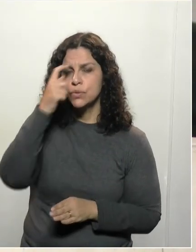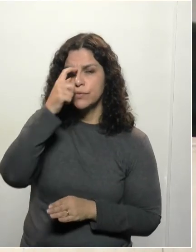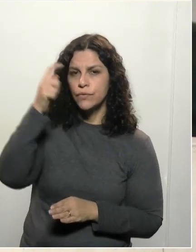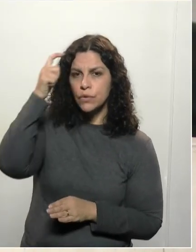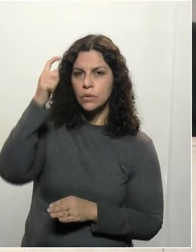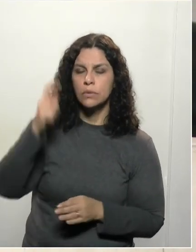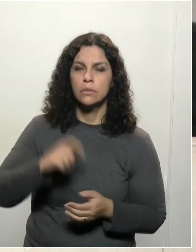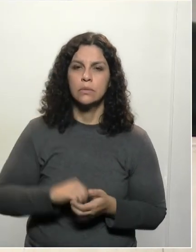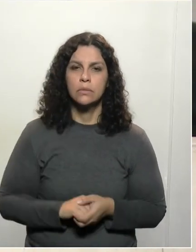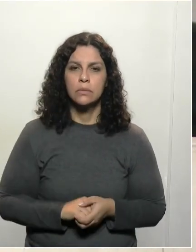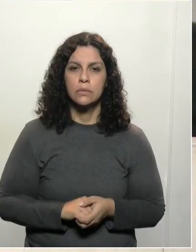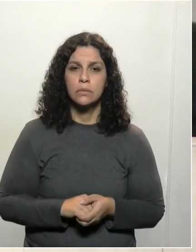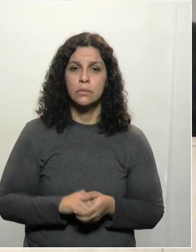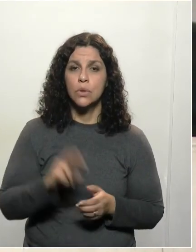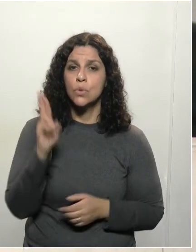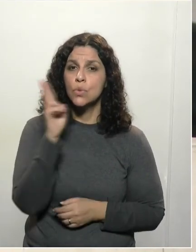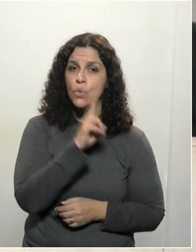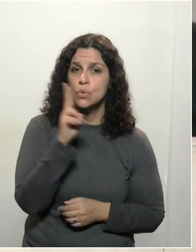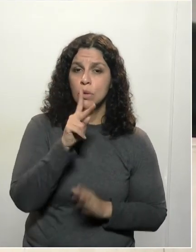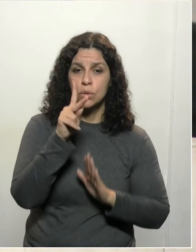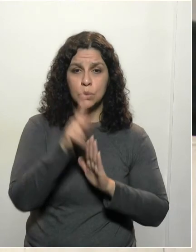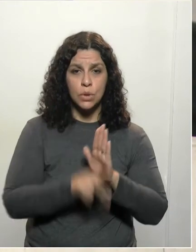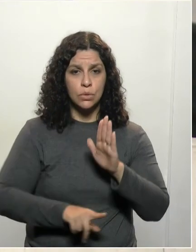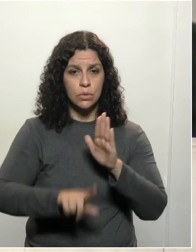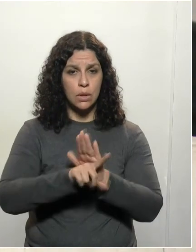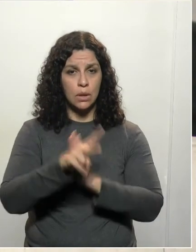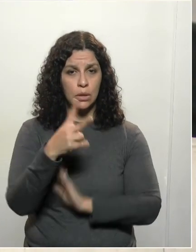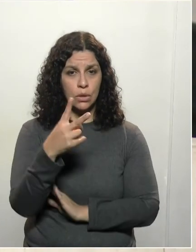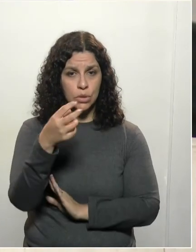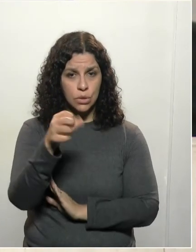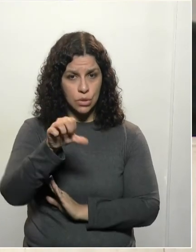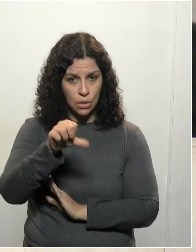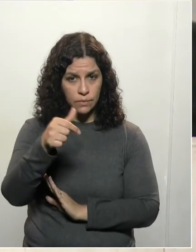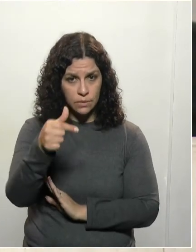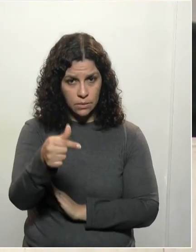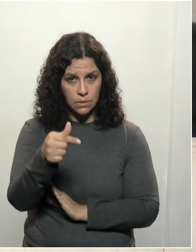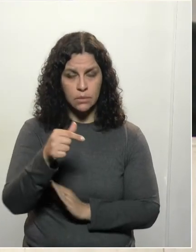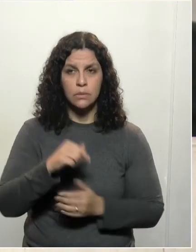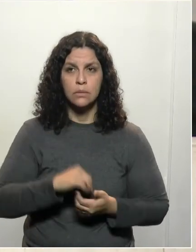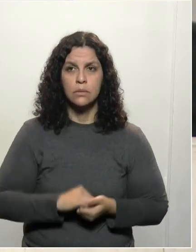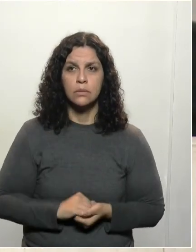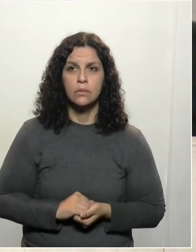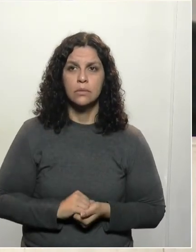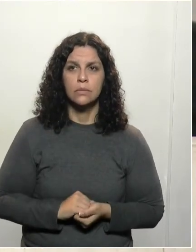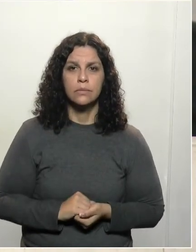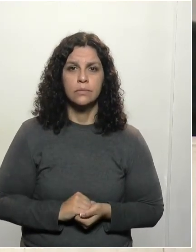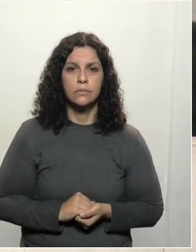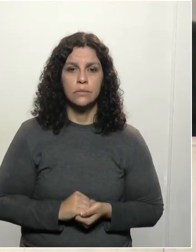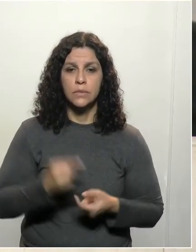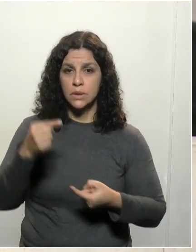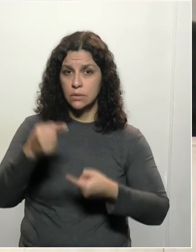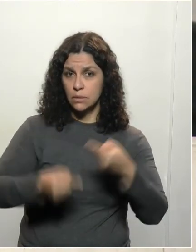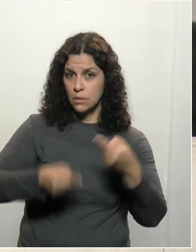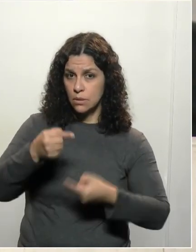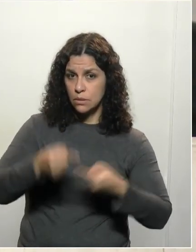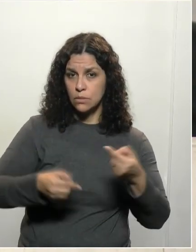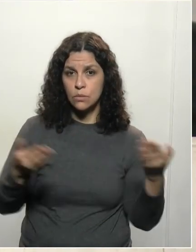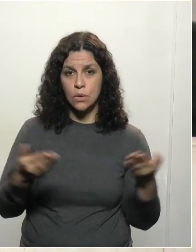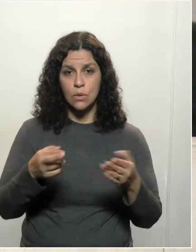Fruit para regime de urgência ao projeto de lei 297. Em discussão,